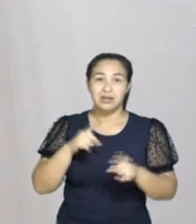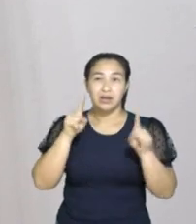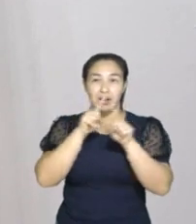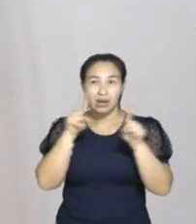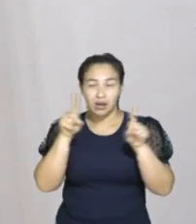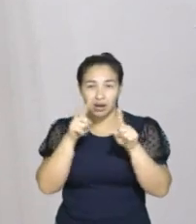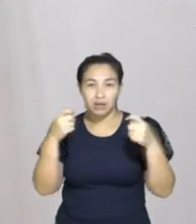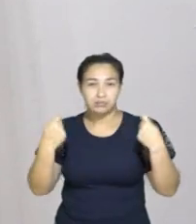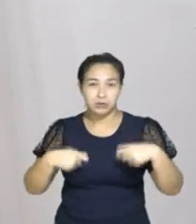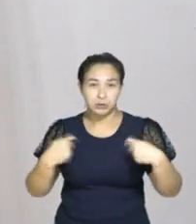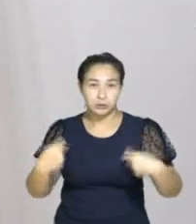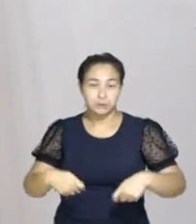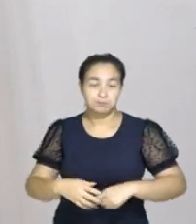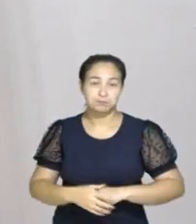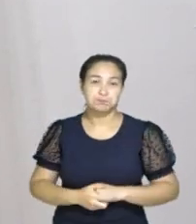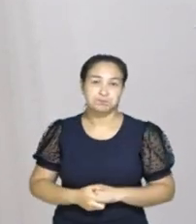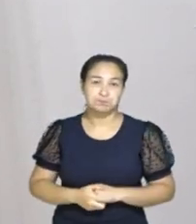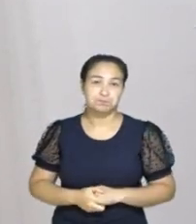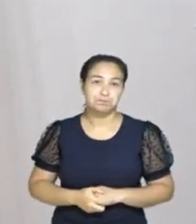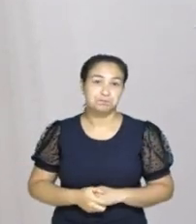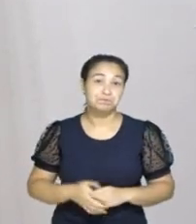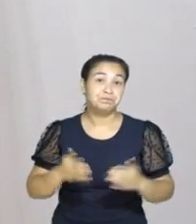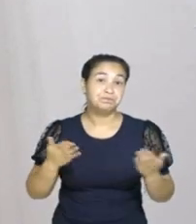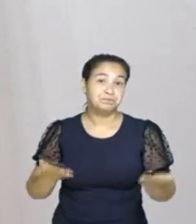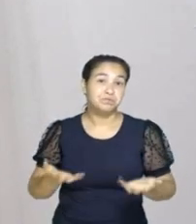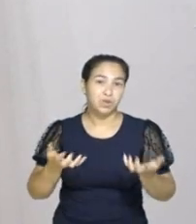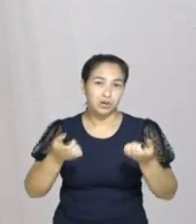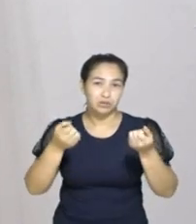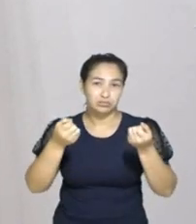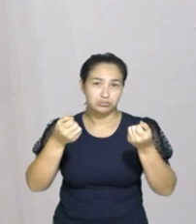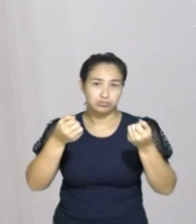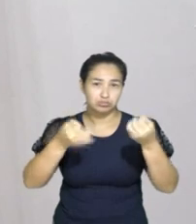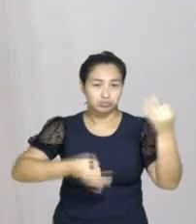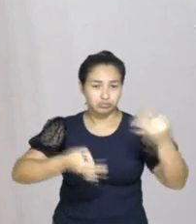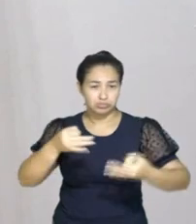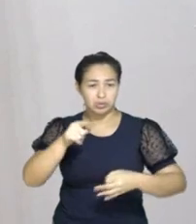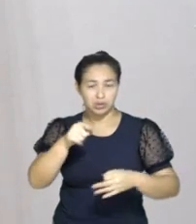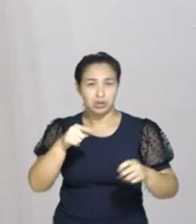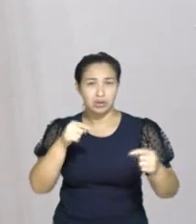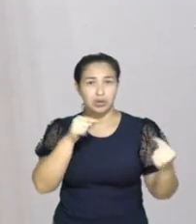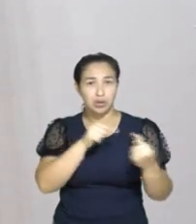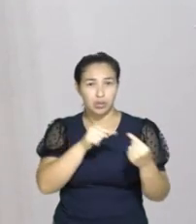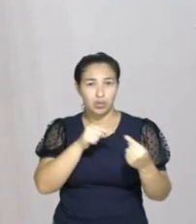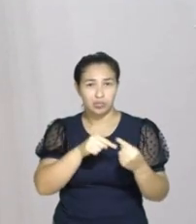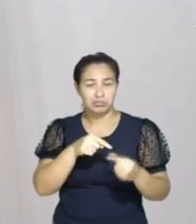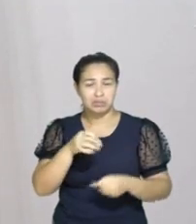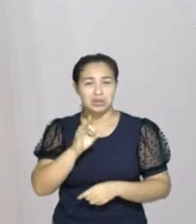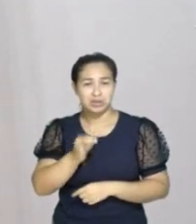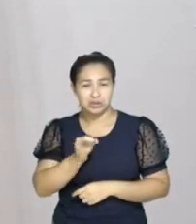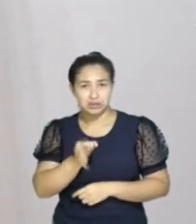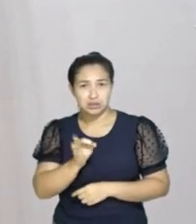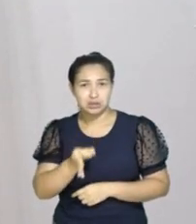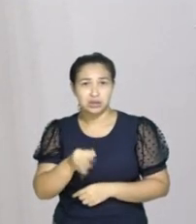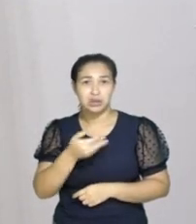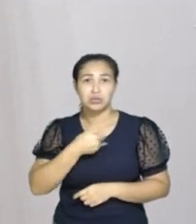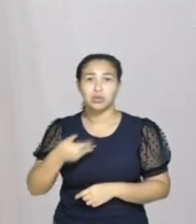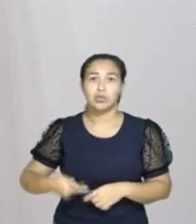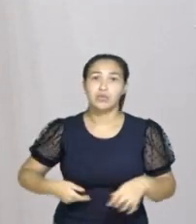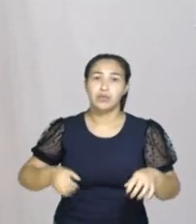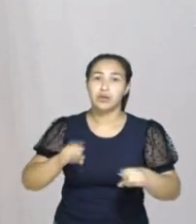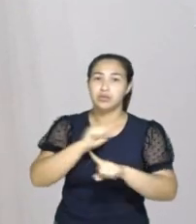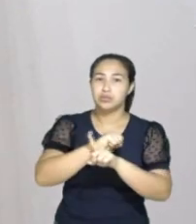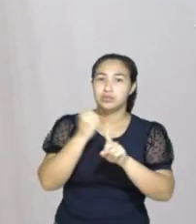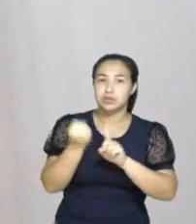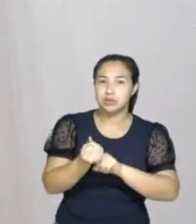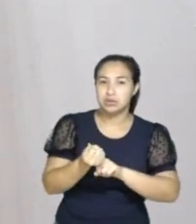partir das audiências anteriores então eu quero dizer que é justificável a manifestação também é uma forma dos movimentos sociais as organizações e